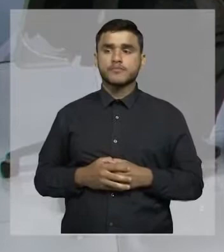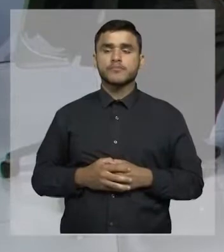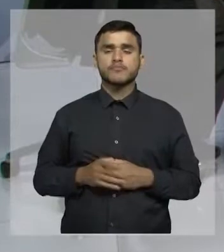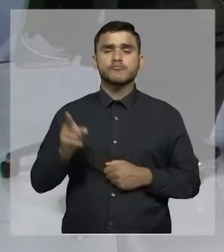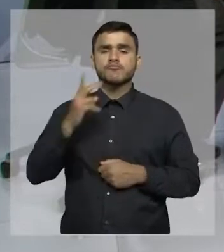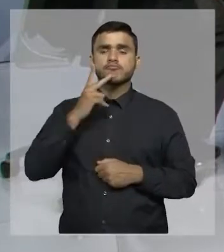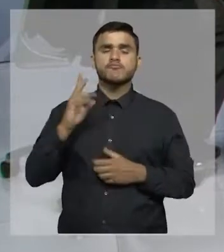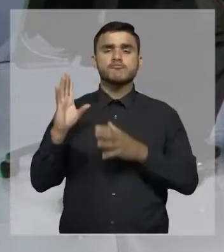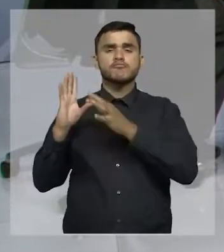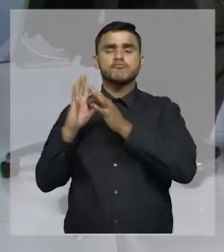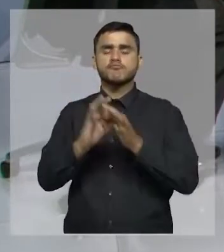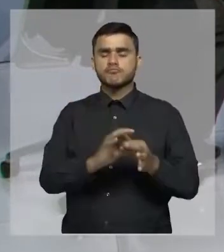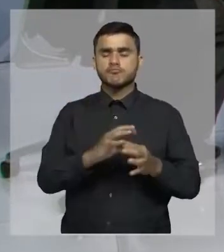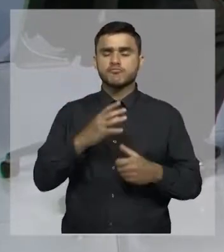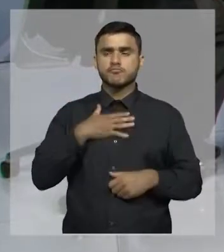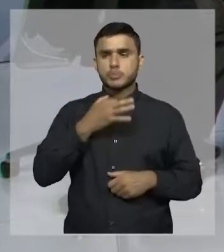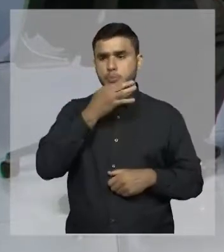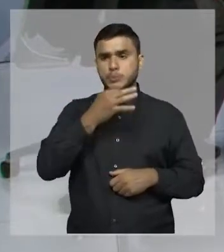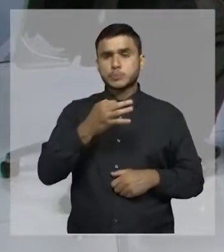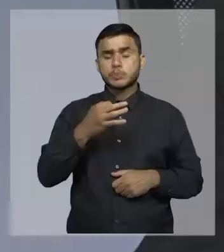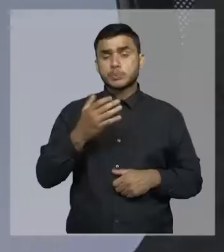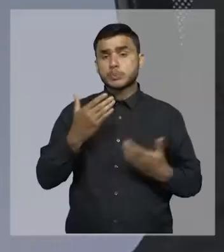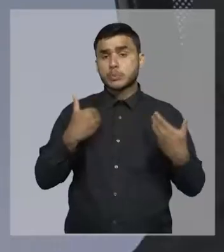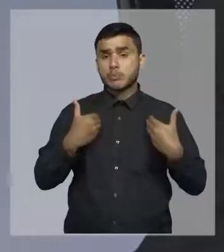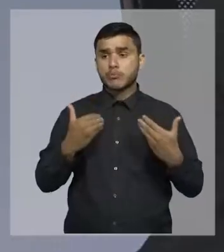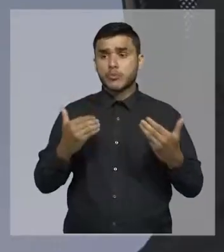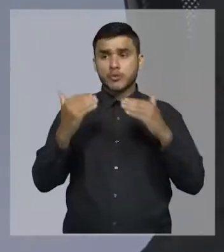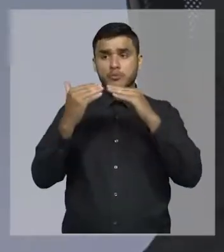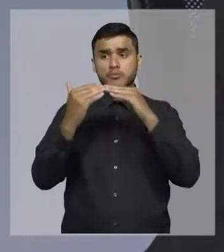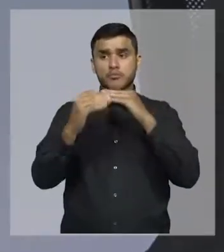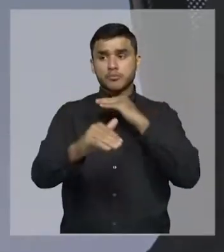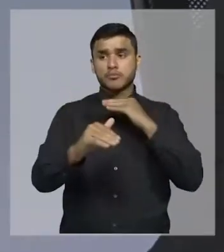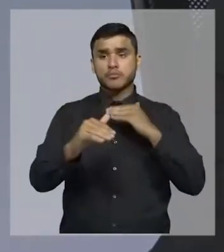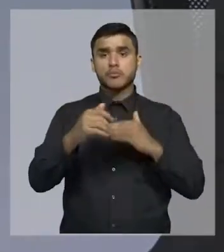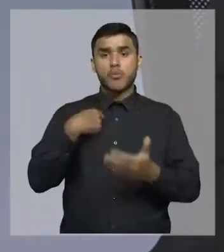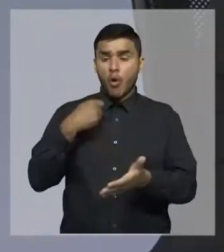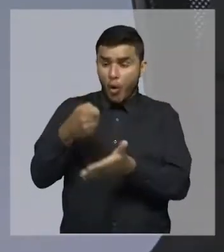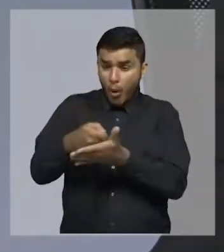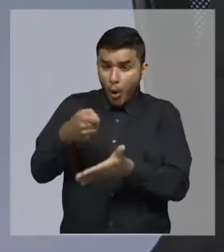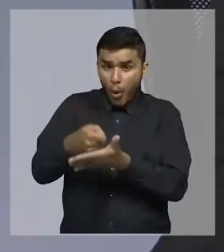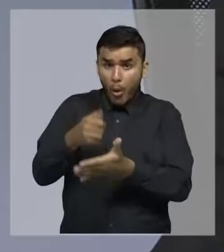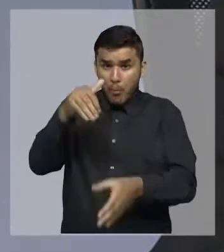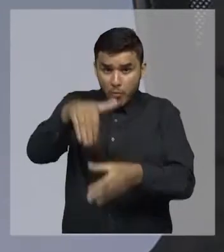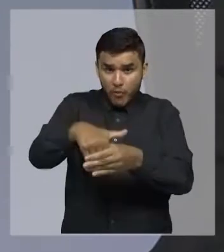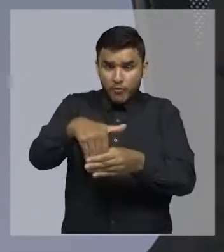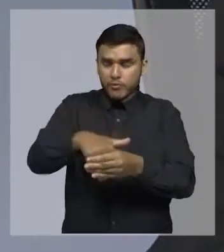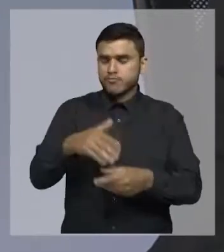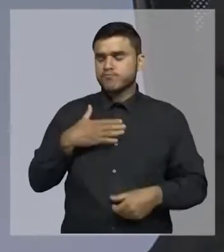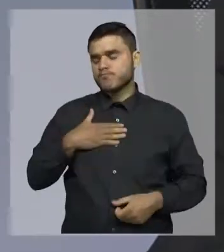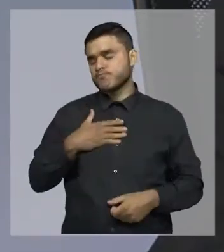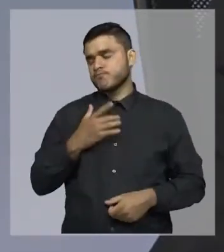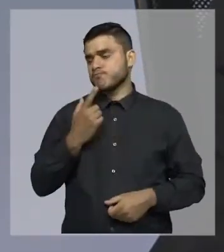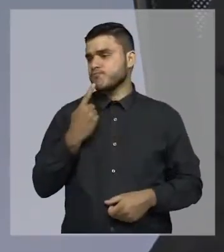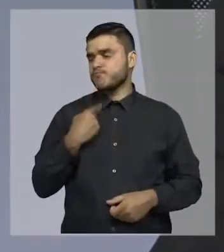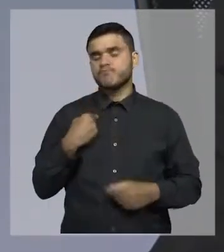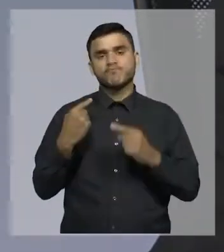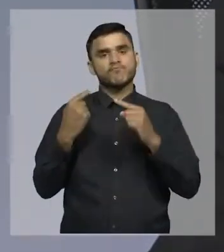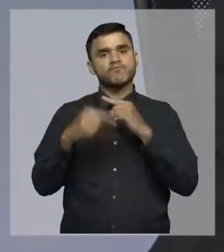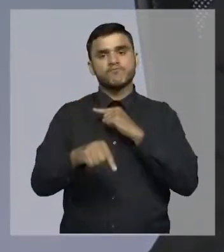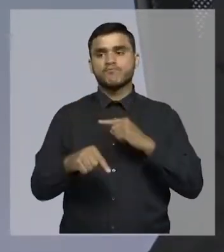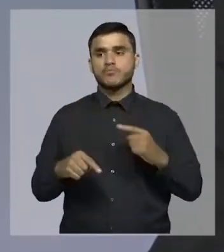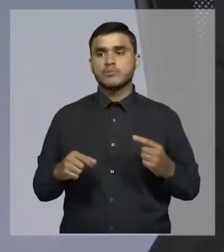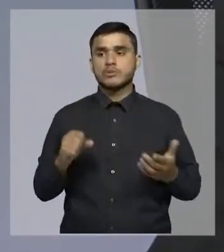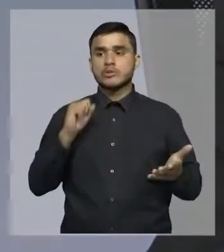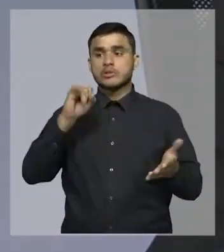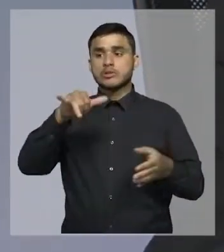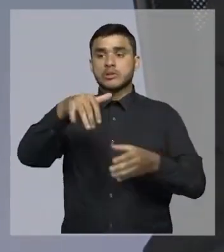mas eu sou totalmente contrário ao voto obrigatório. Você diz, se não for